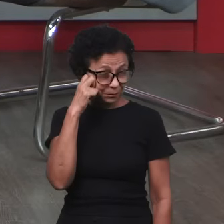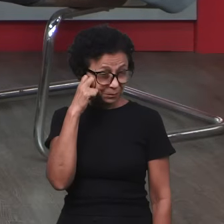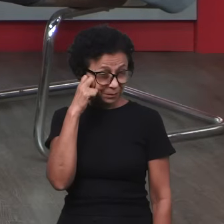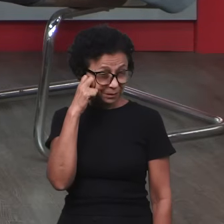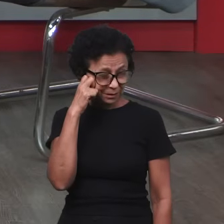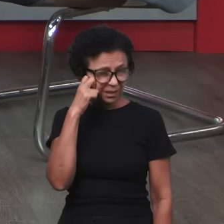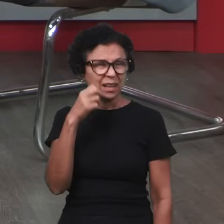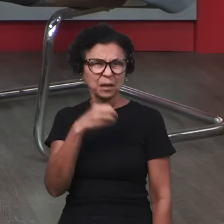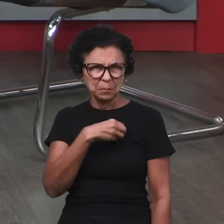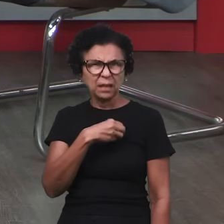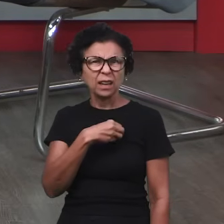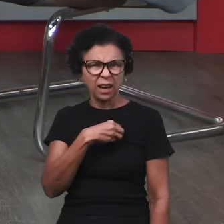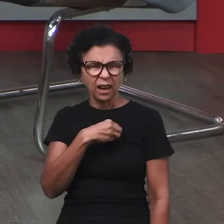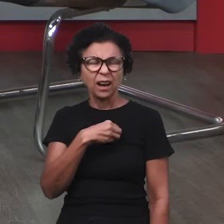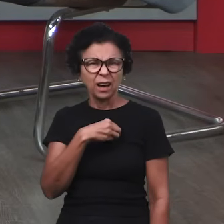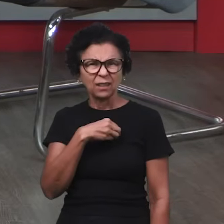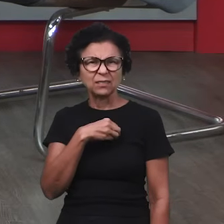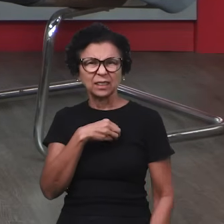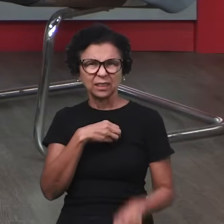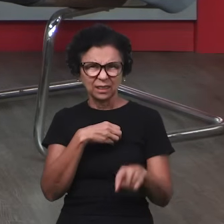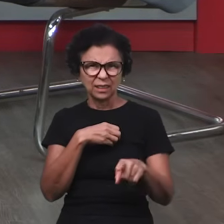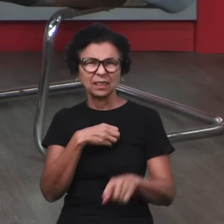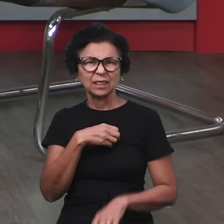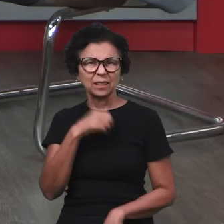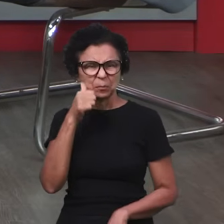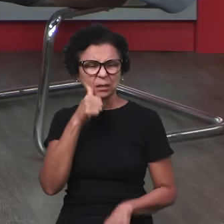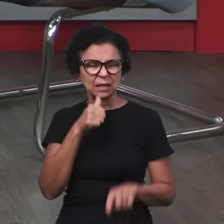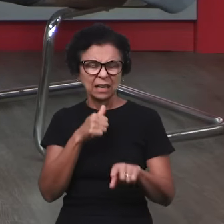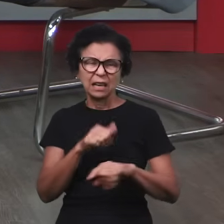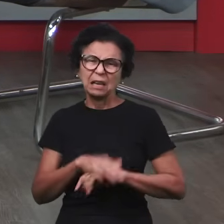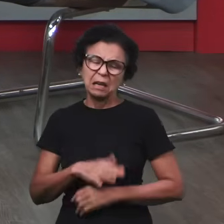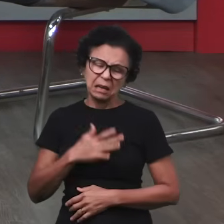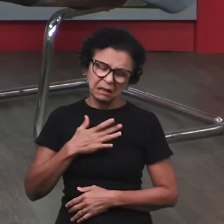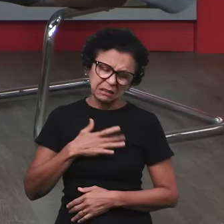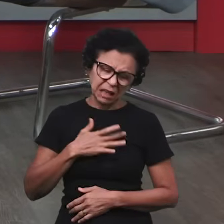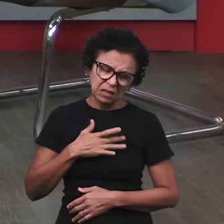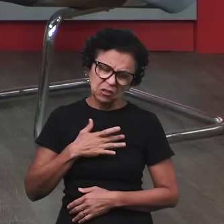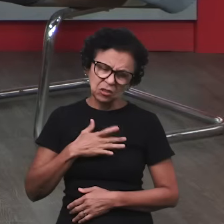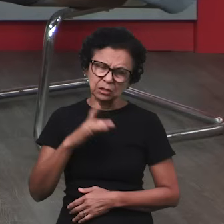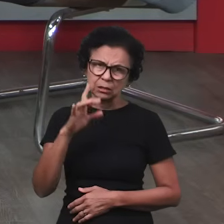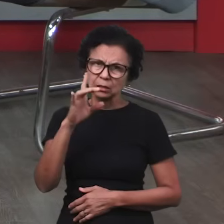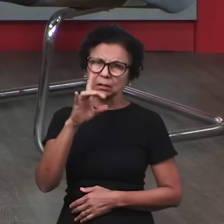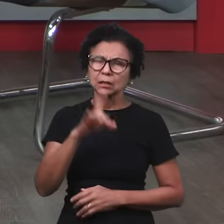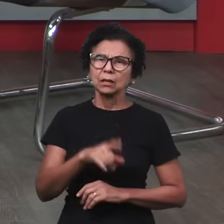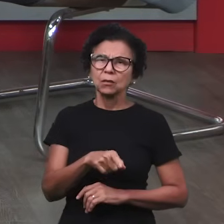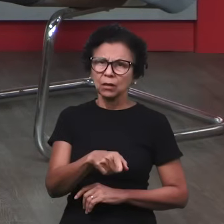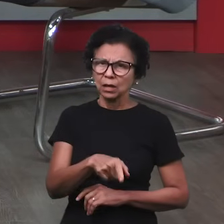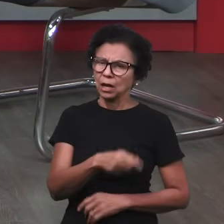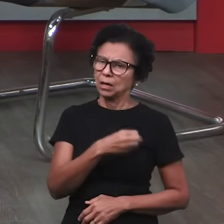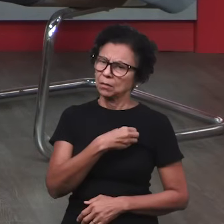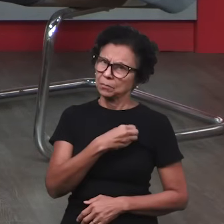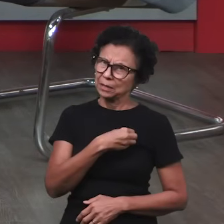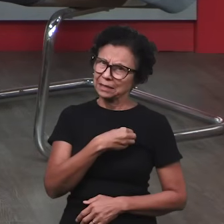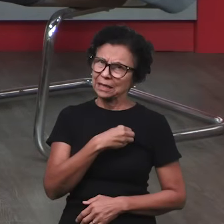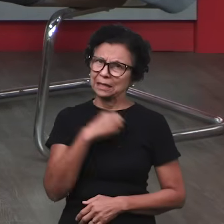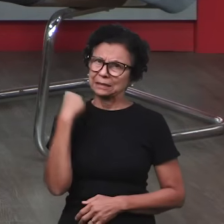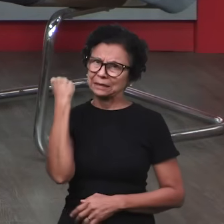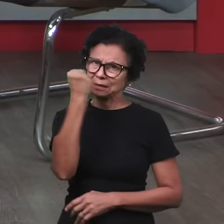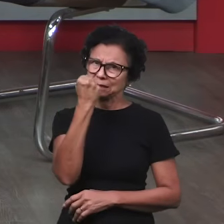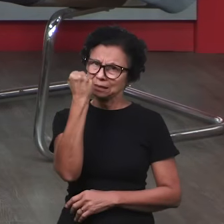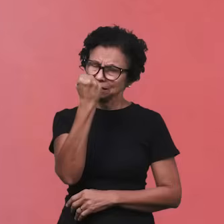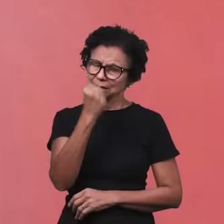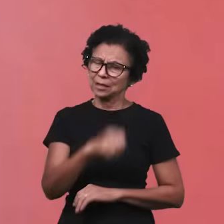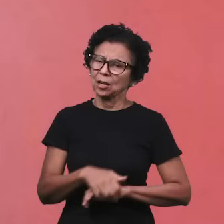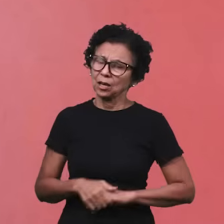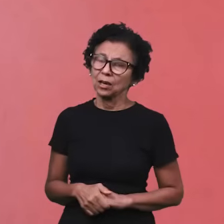mesmo, não era mulher. Às vezes a gente sempre fica com peninha dela, mas o pecado dela foi grave. Agora, cadê o camarada que estava